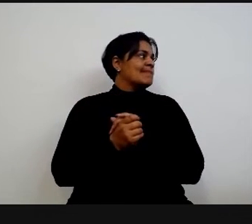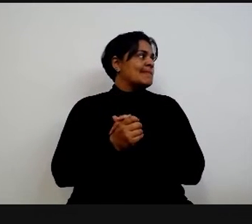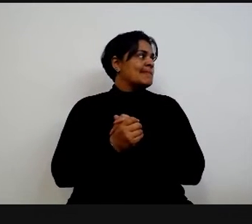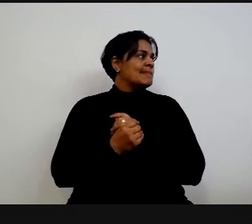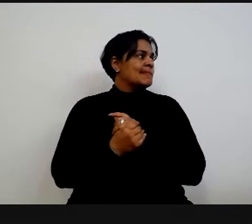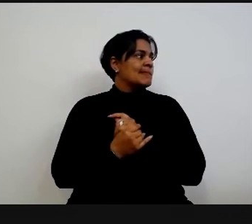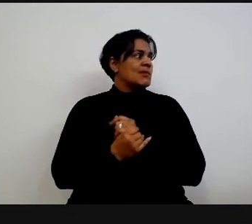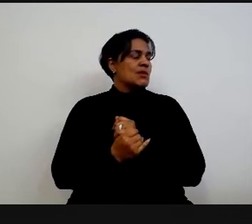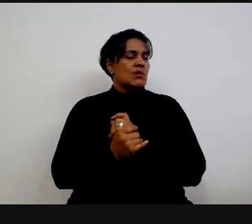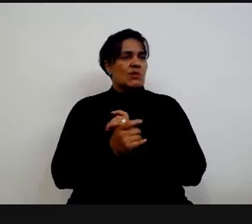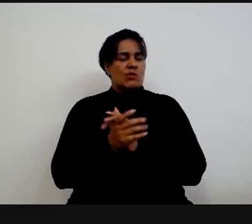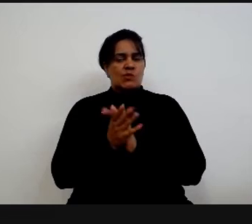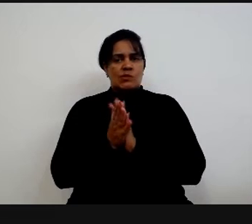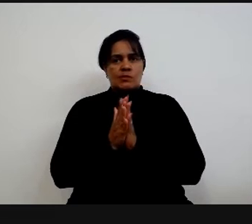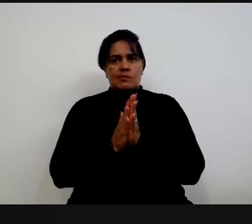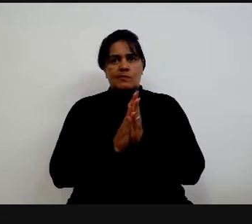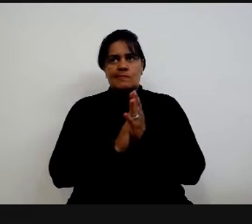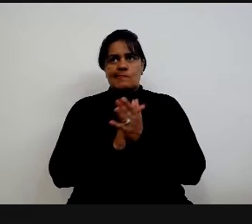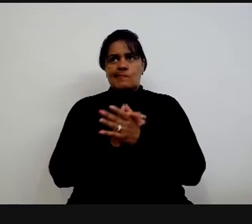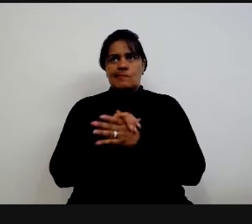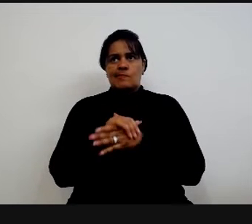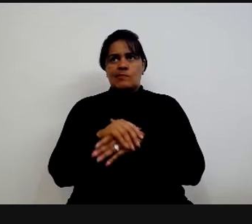gostaria de